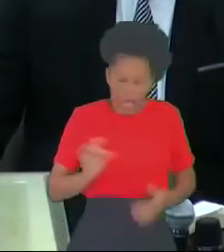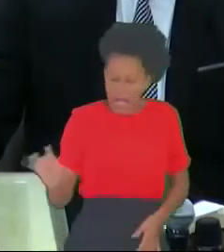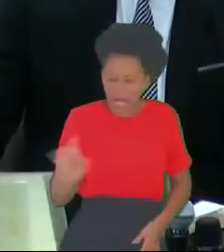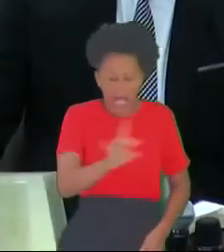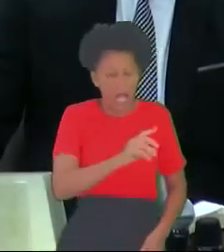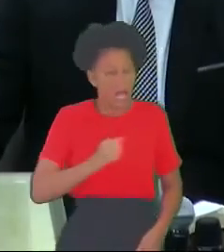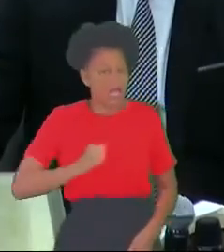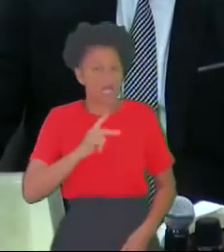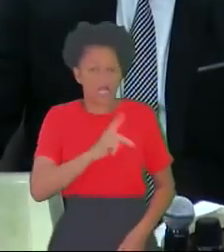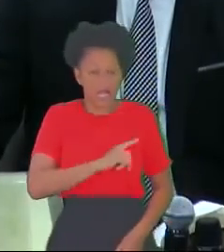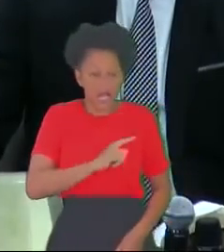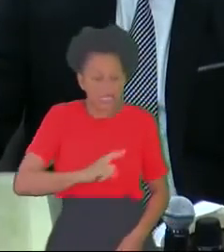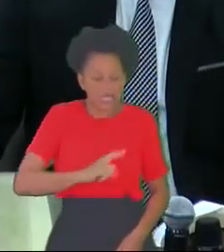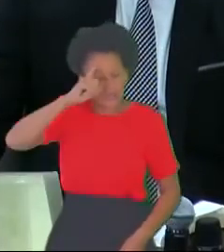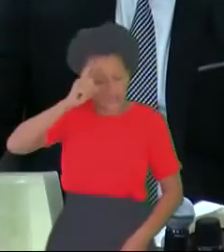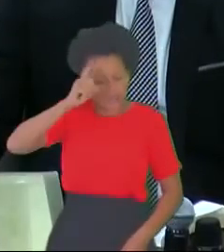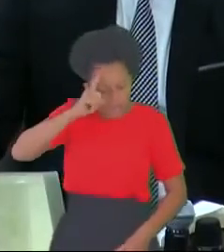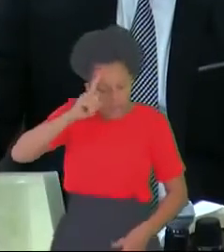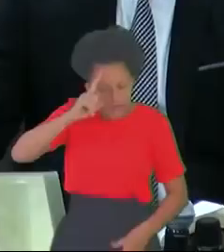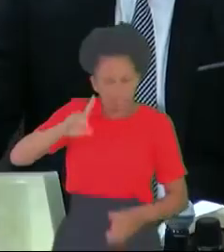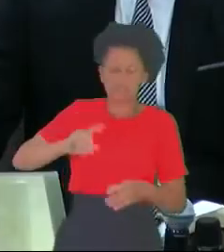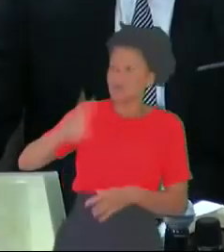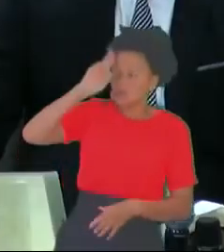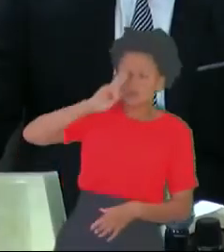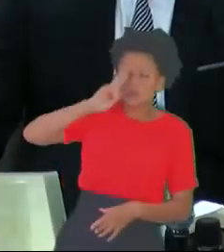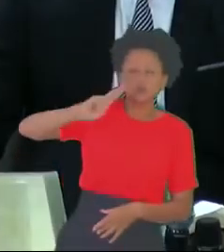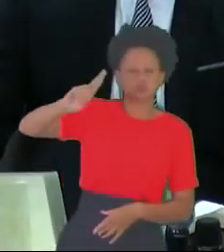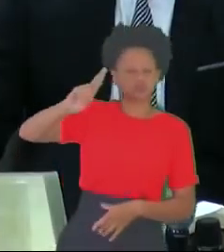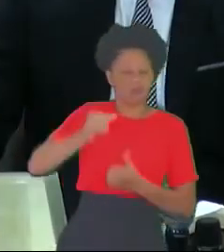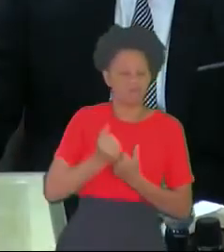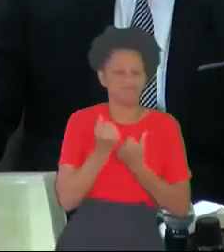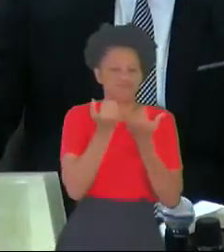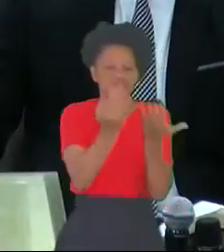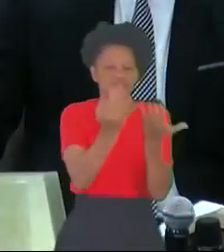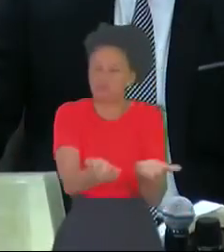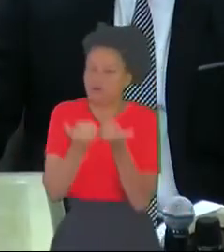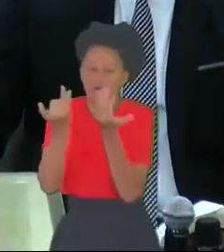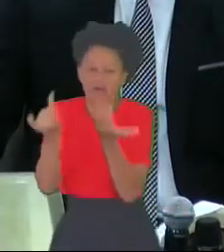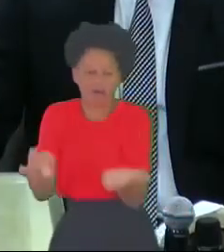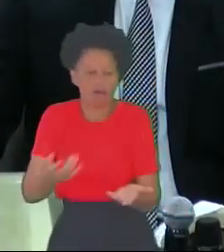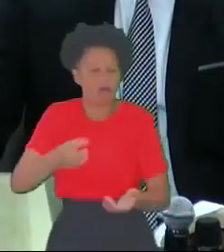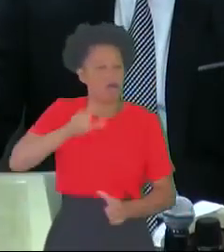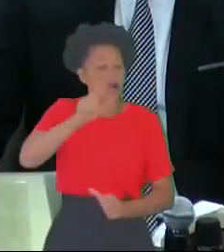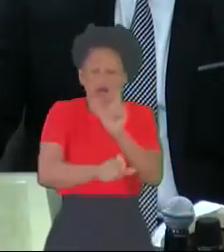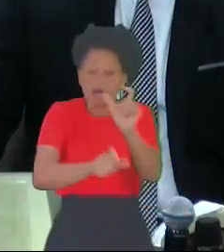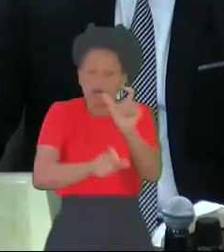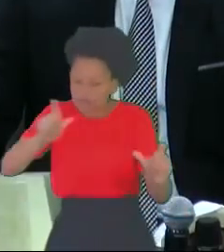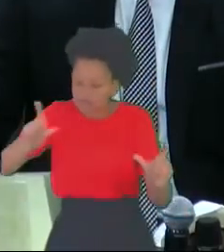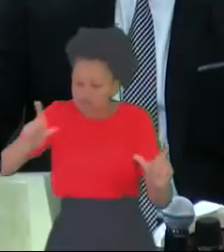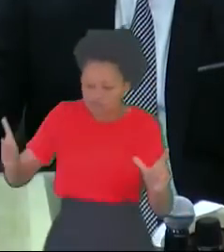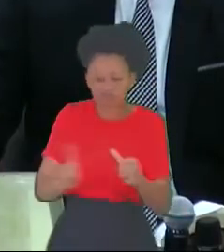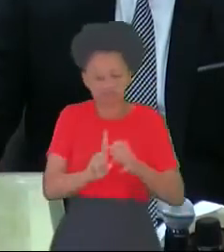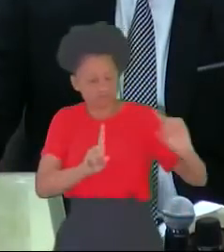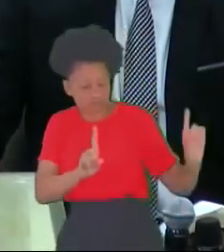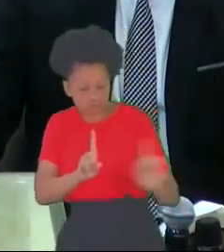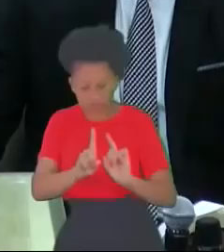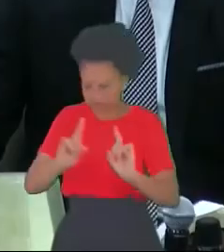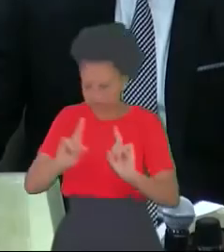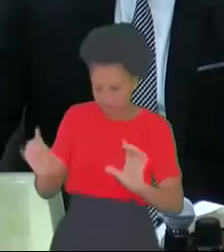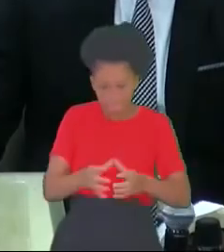cada dia acrescentava o Senhor a igreja, aqueles que se haviam de quê? Salvar.